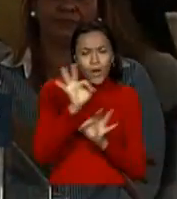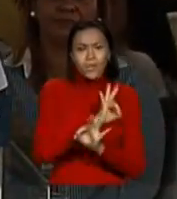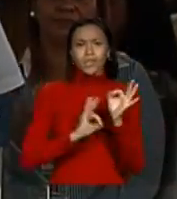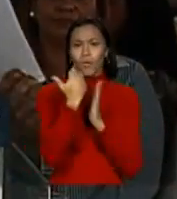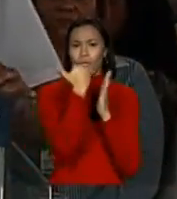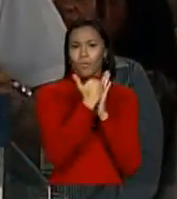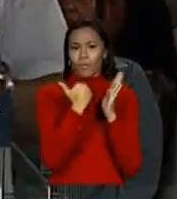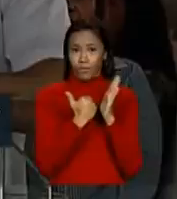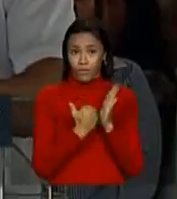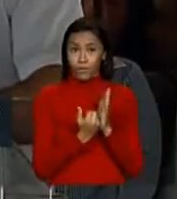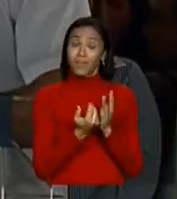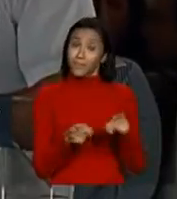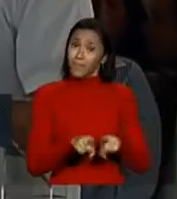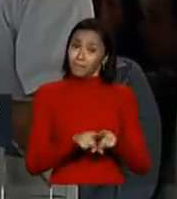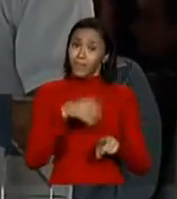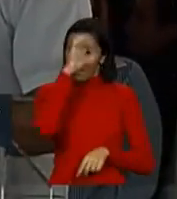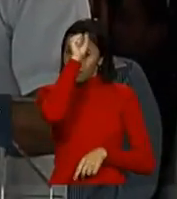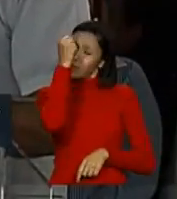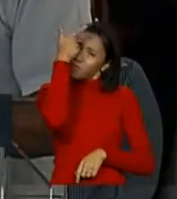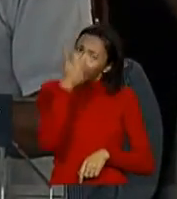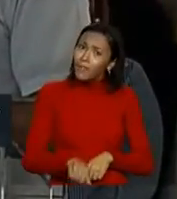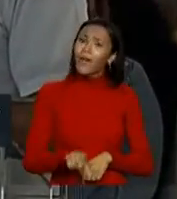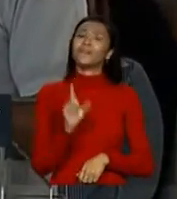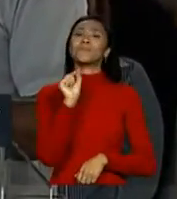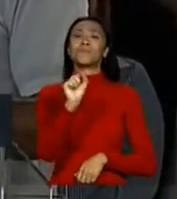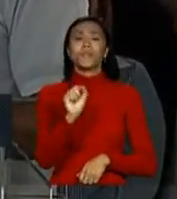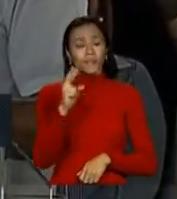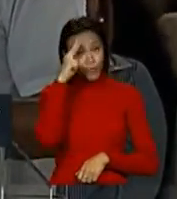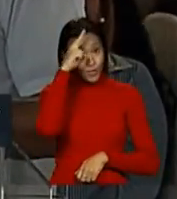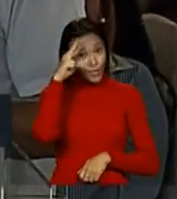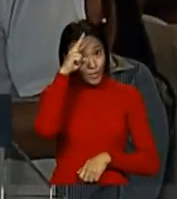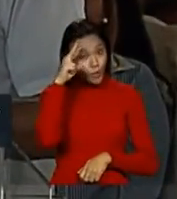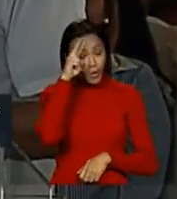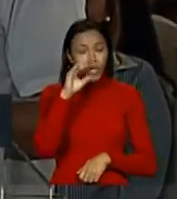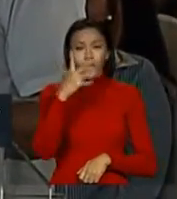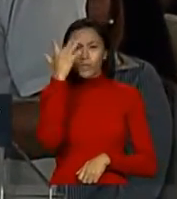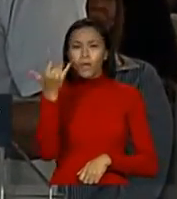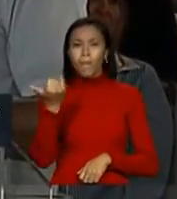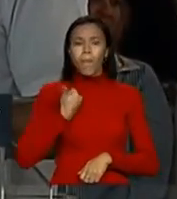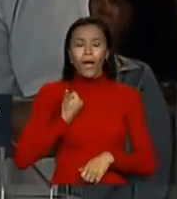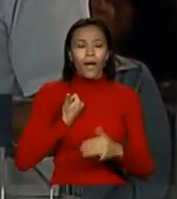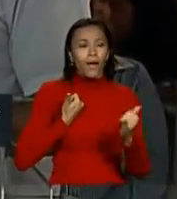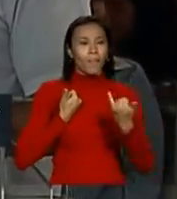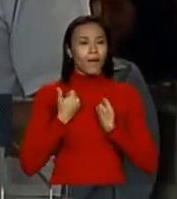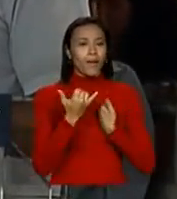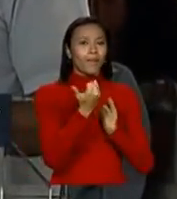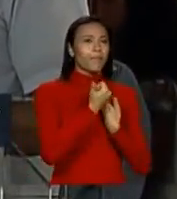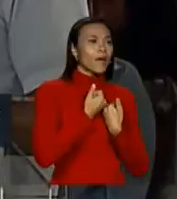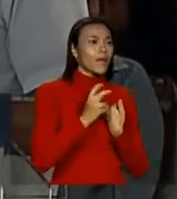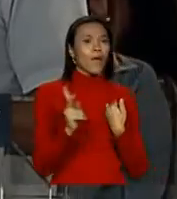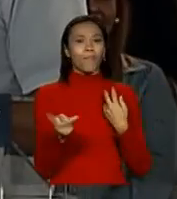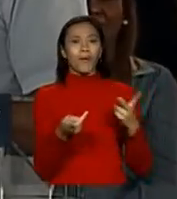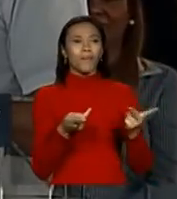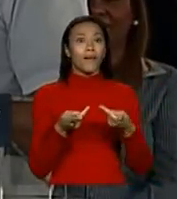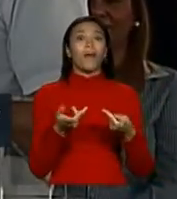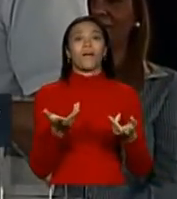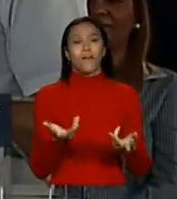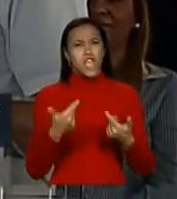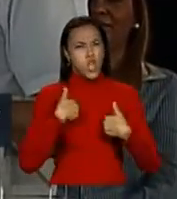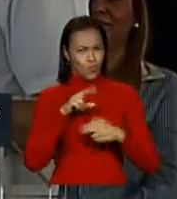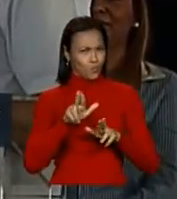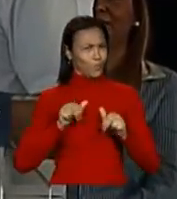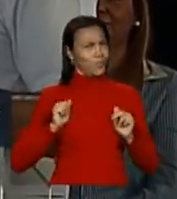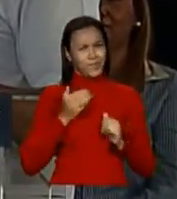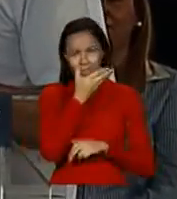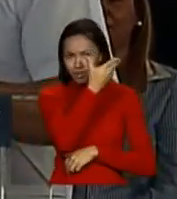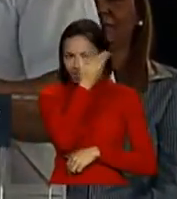programa Mas aprendemos mais ainda com as histórias que a gente ouve nesse programa eu nunca vou me esquecer